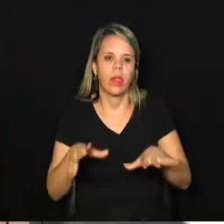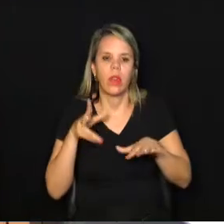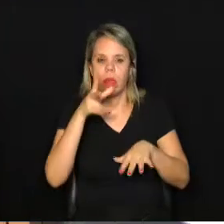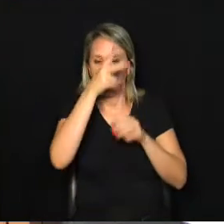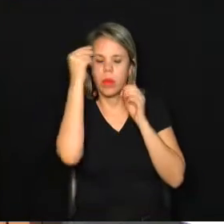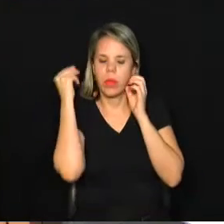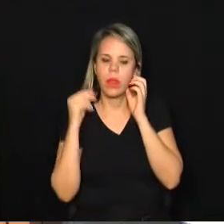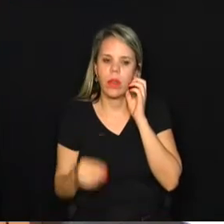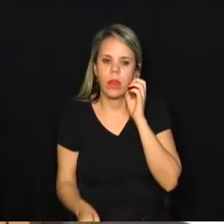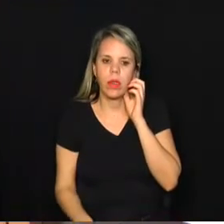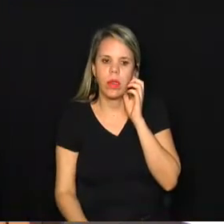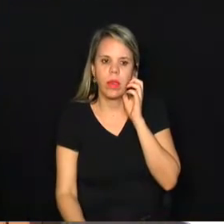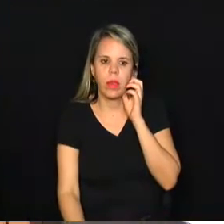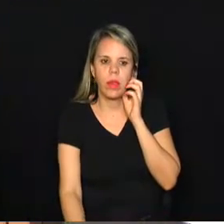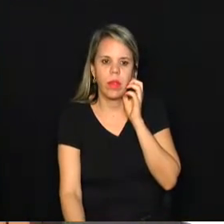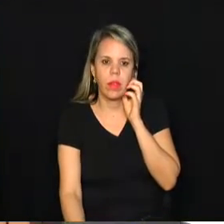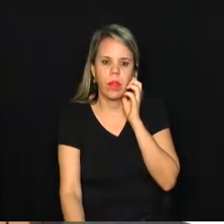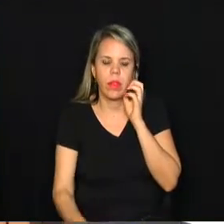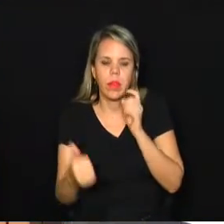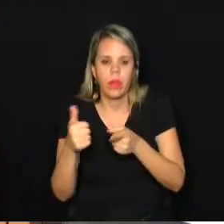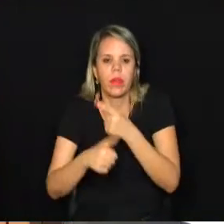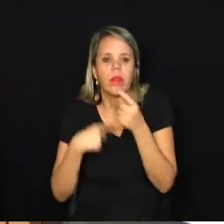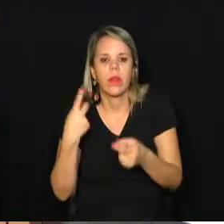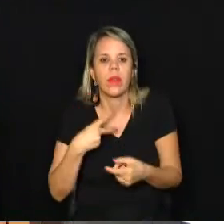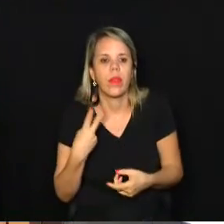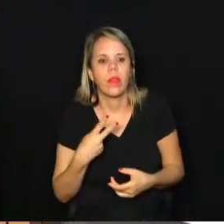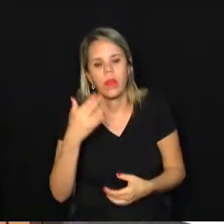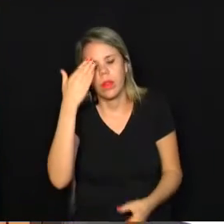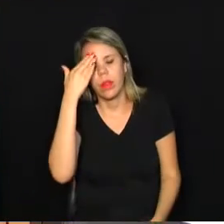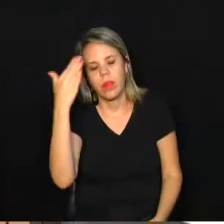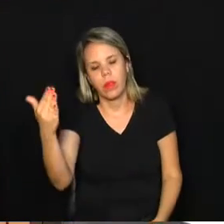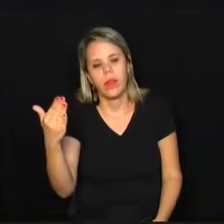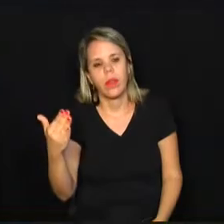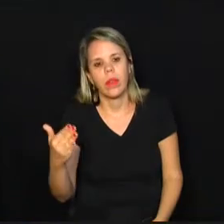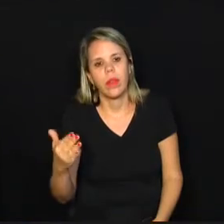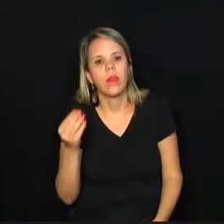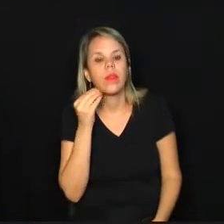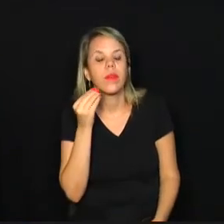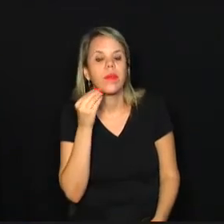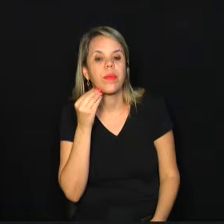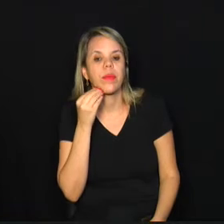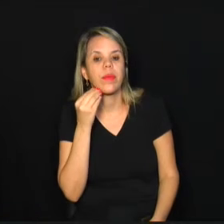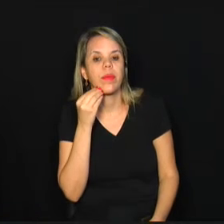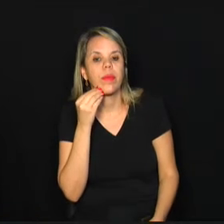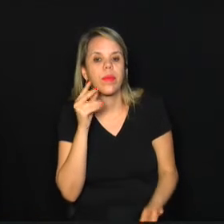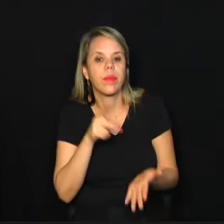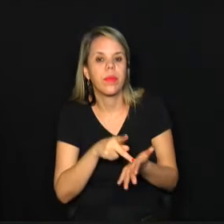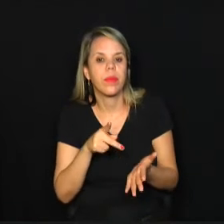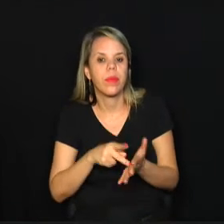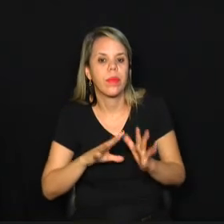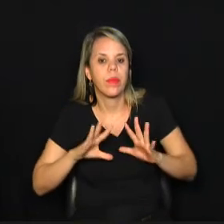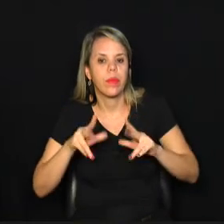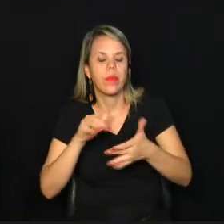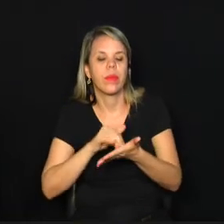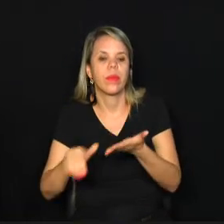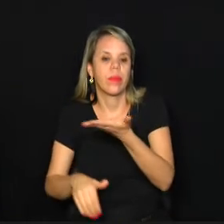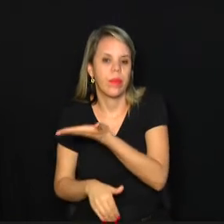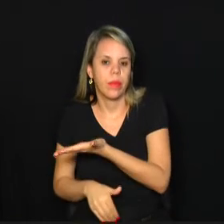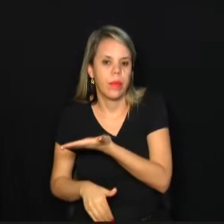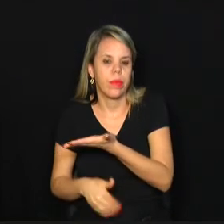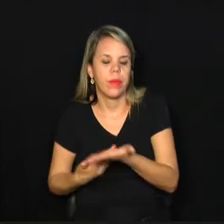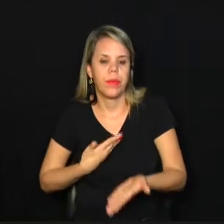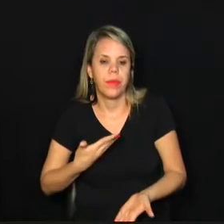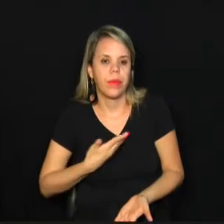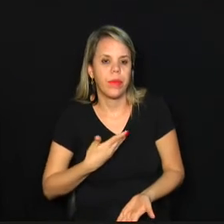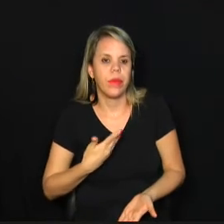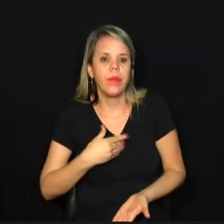pública. Primeiro, vereador Carmo Luiz, agradecer pela oportunidade, na verdade, a todos os secretários, nossos colegas,